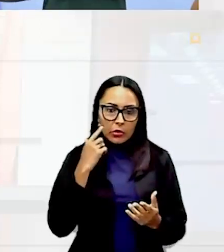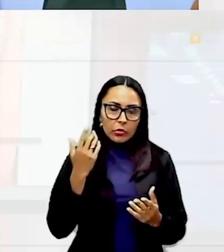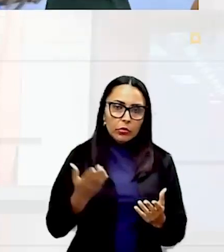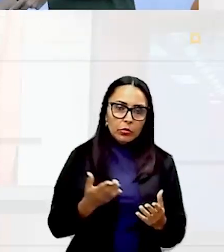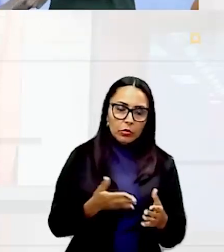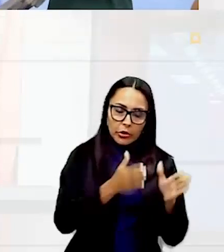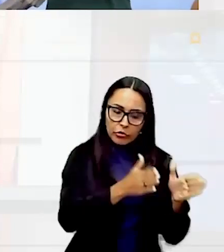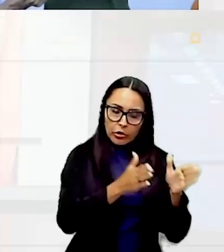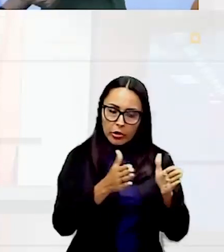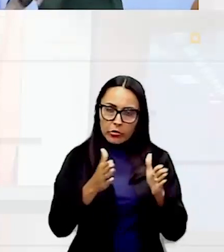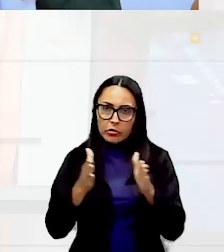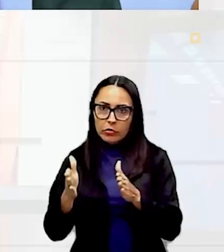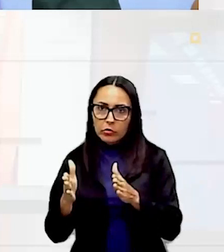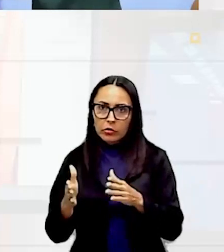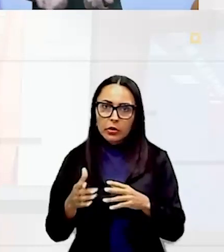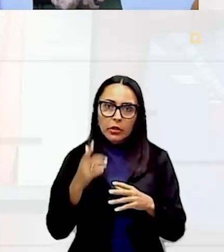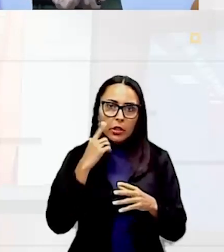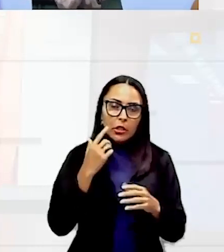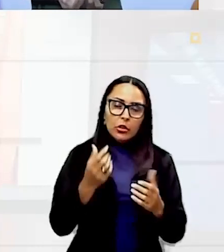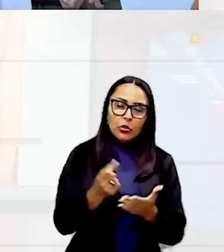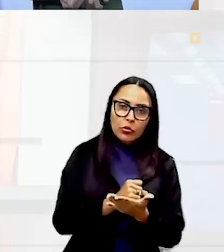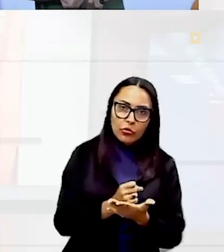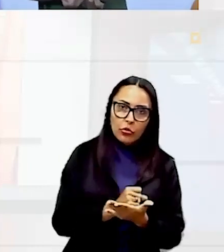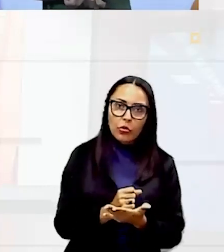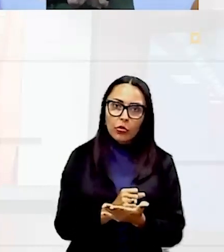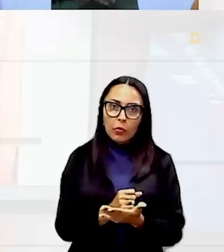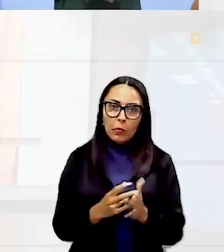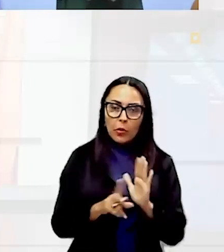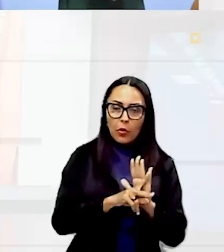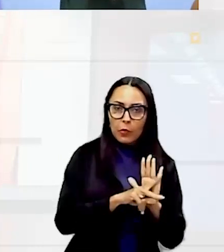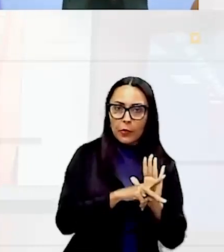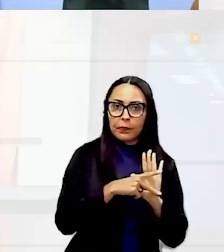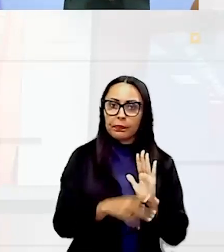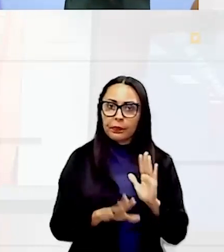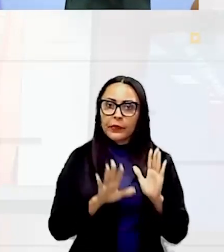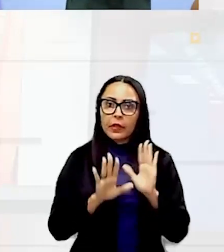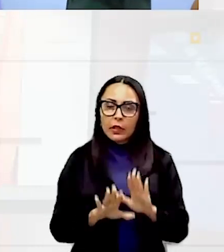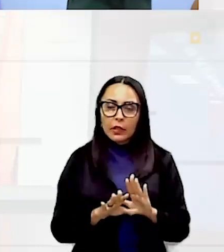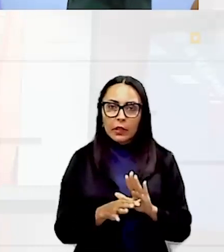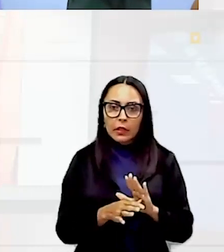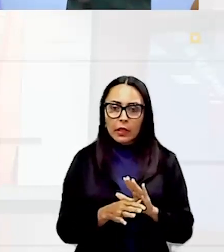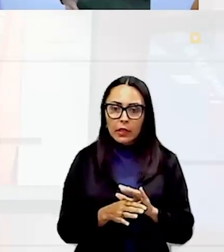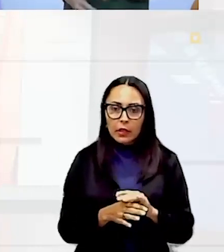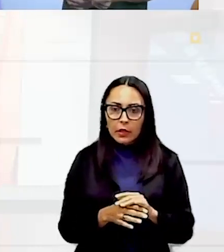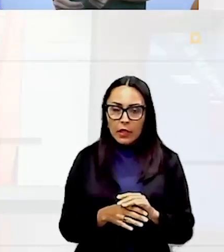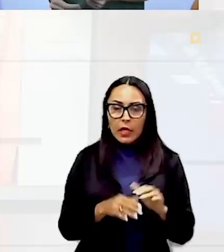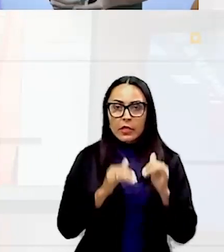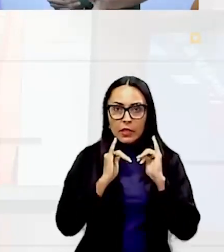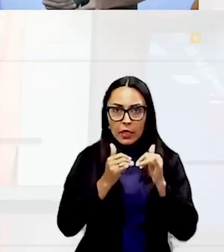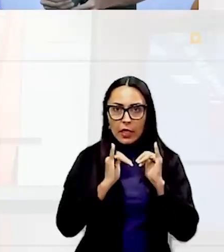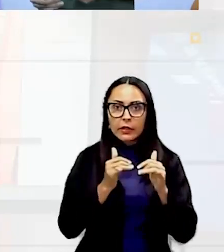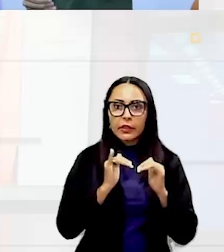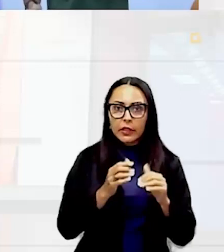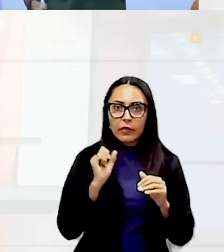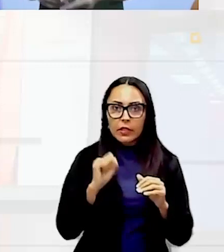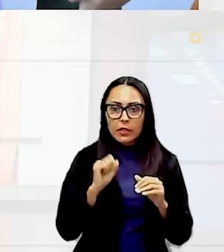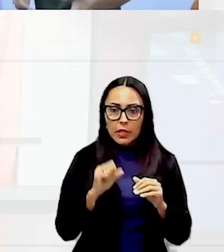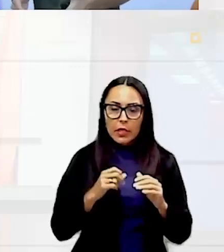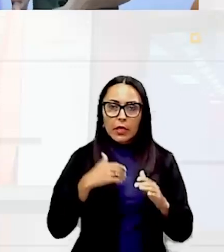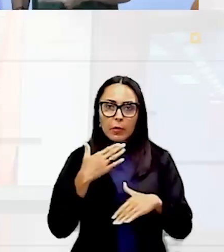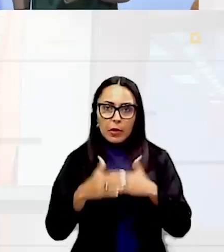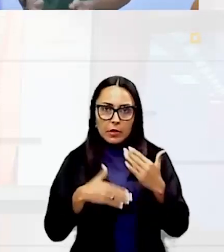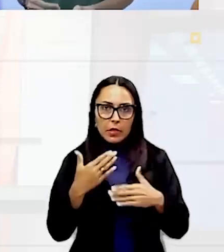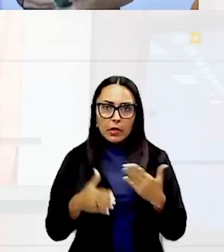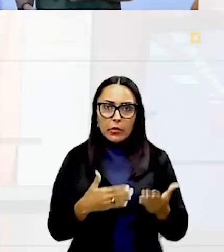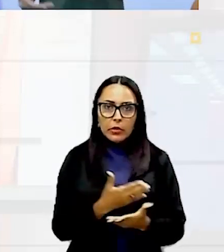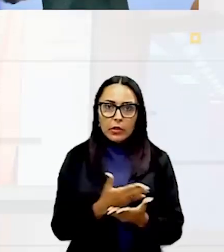estágios do luto. Que o jogo em si, ele dá essa narrativa sobre a passagem de